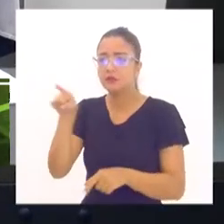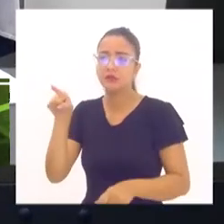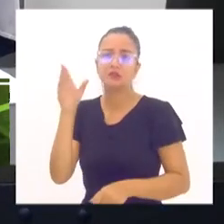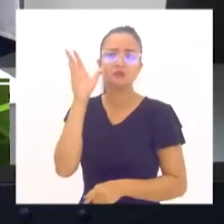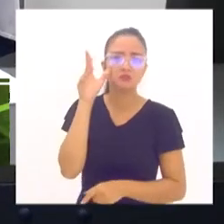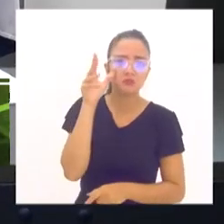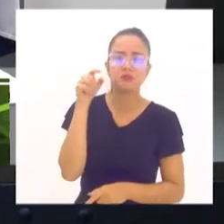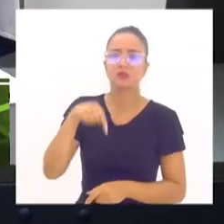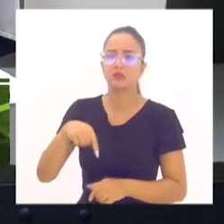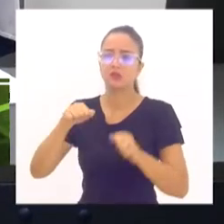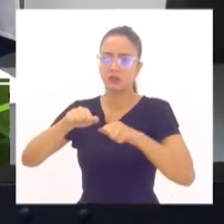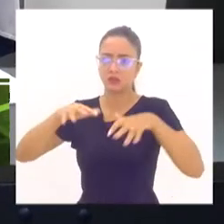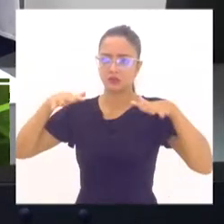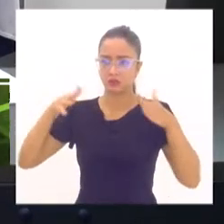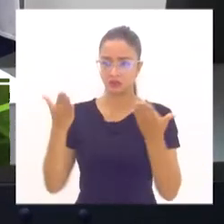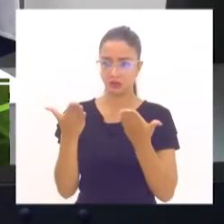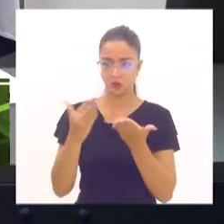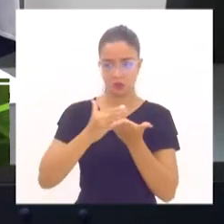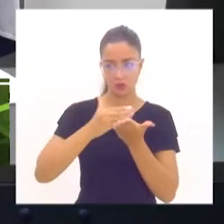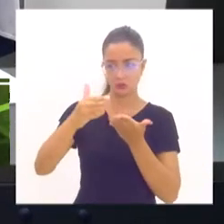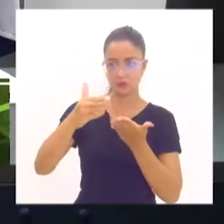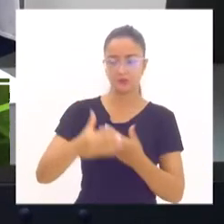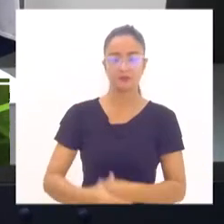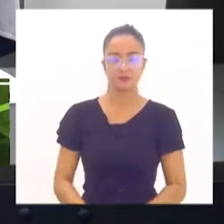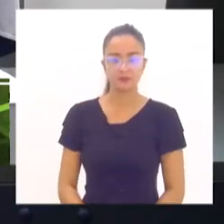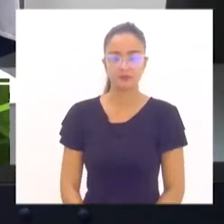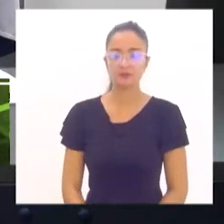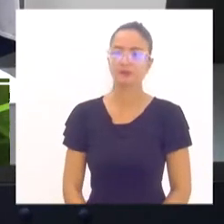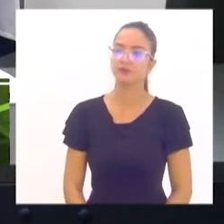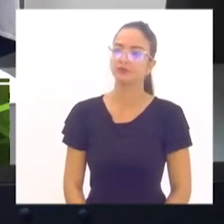e dou início, então, a essa nossa audiência.